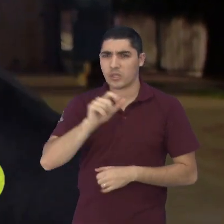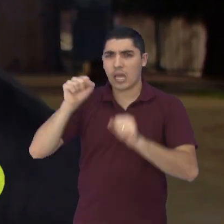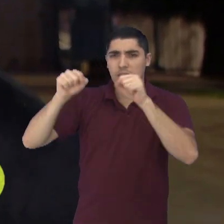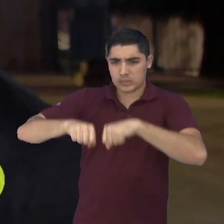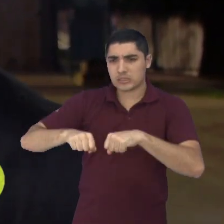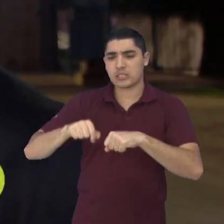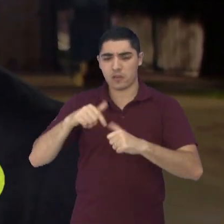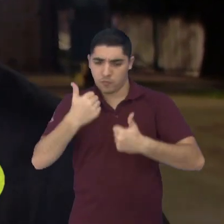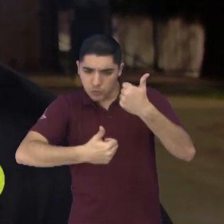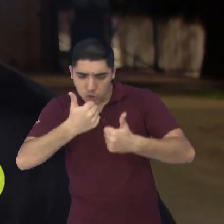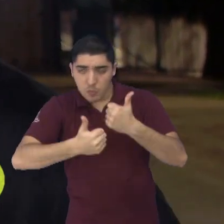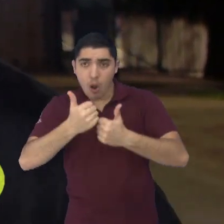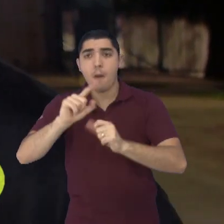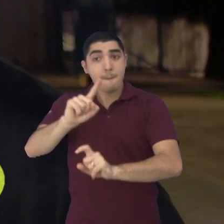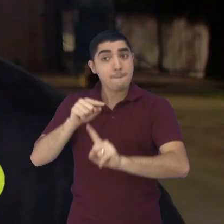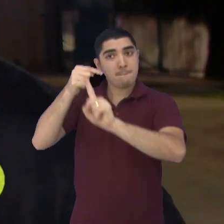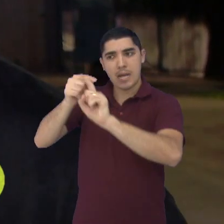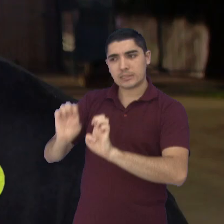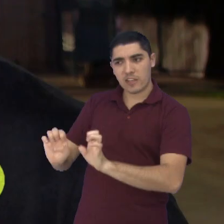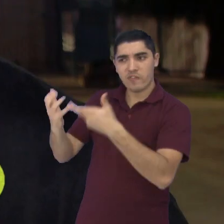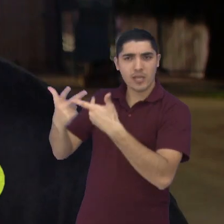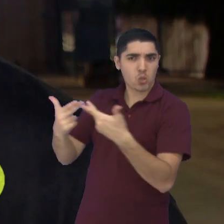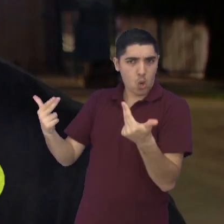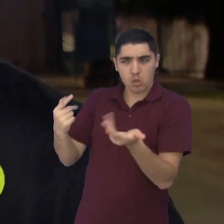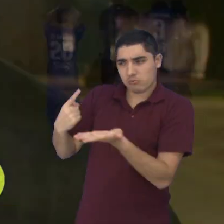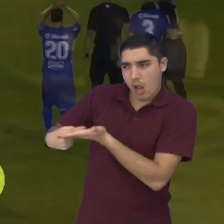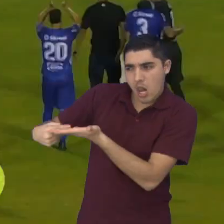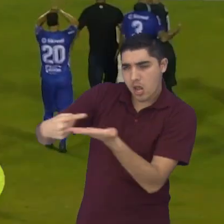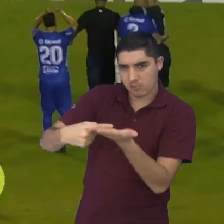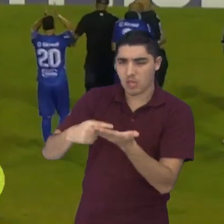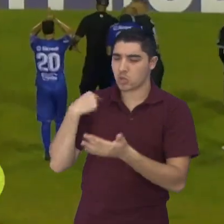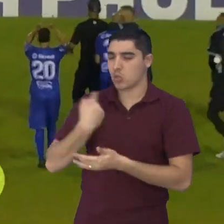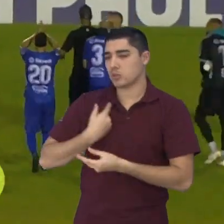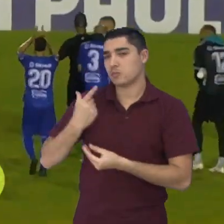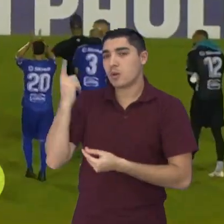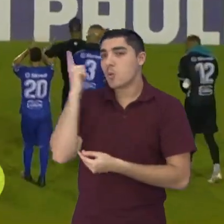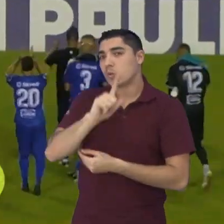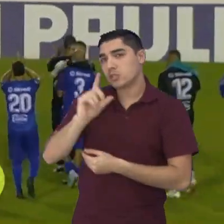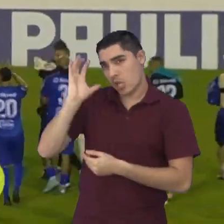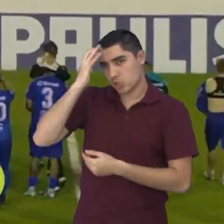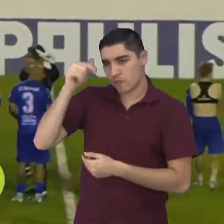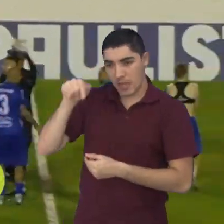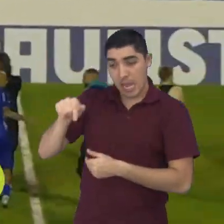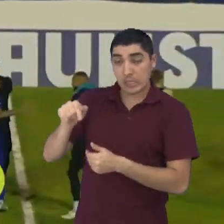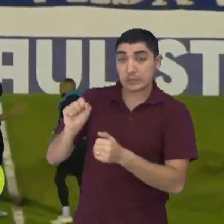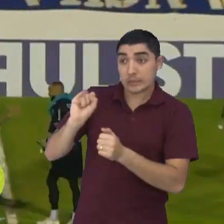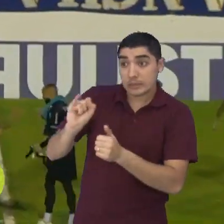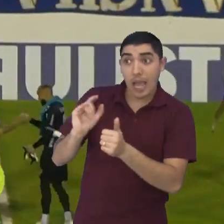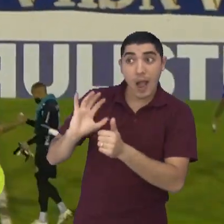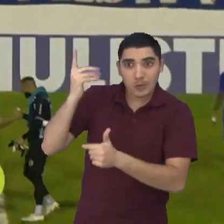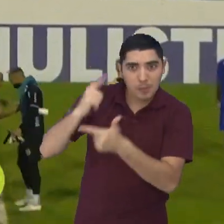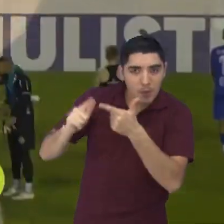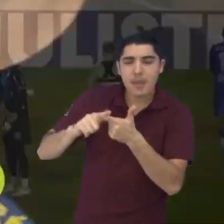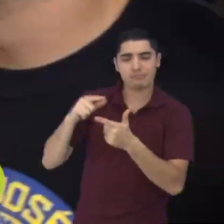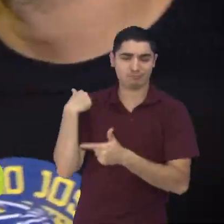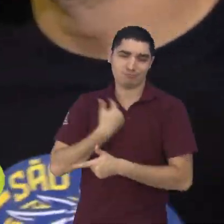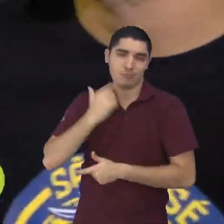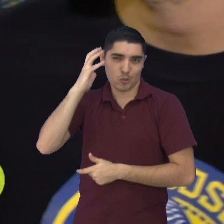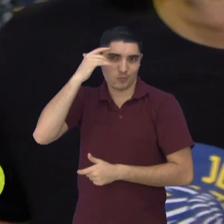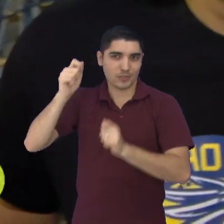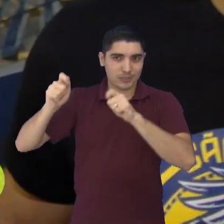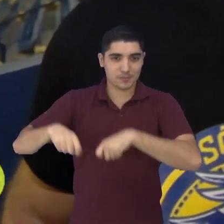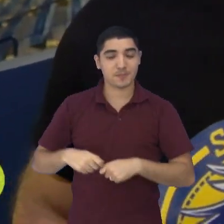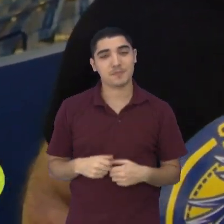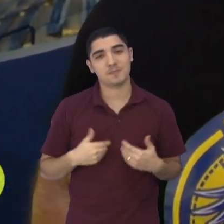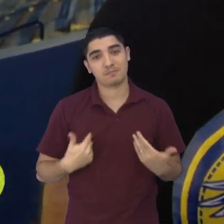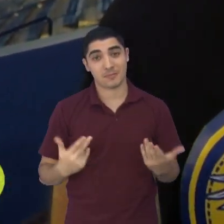as partes, né, interessadas, e nós vamos resolver aí qualquer tipo de conflito que venha a existir, não tenho dúvida. Então aqui a gente conversou com o